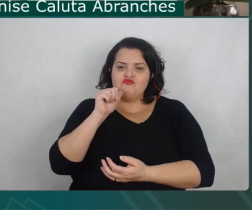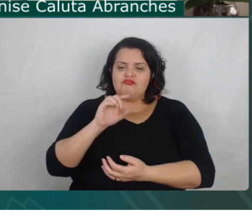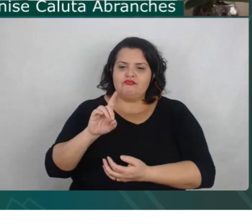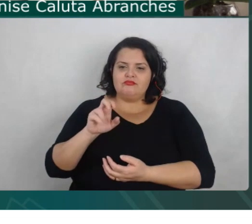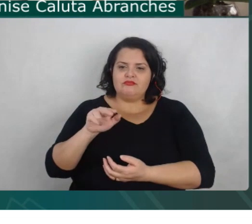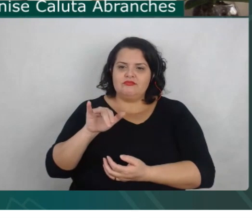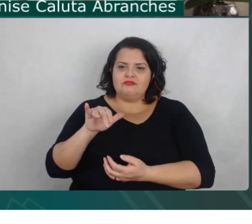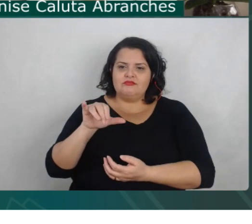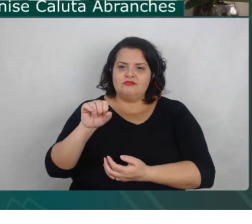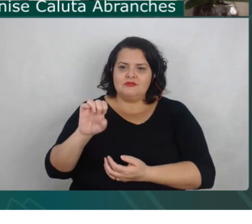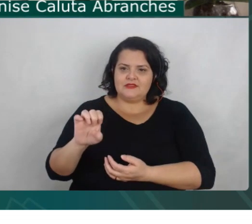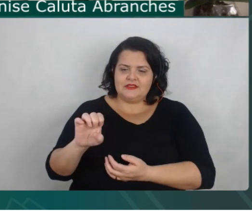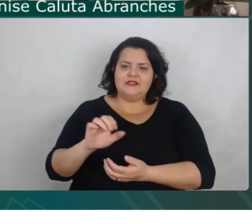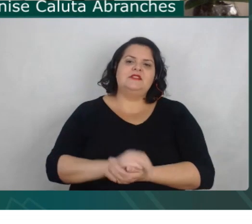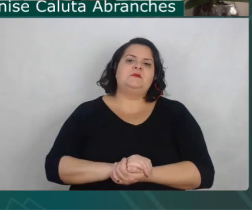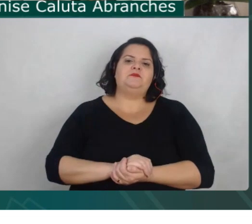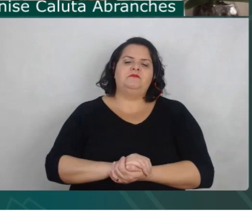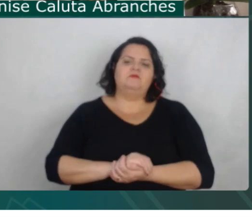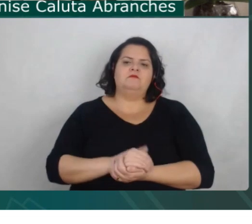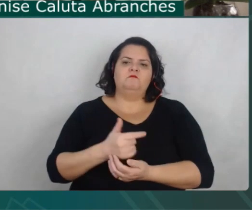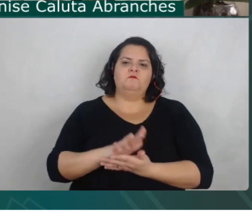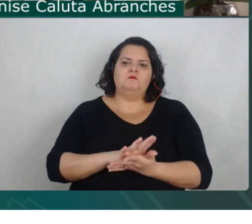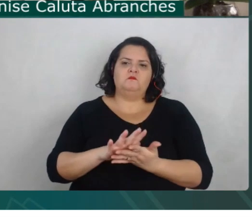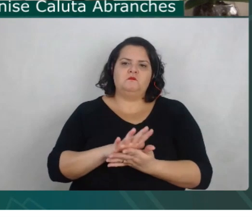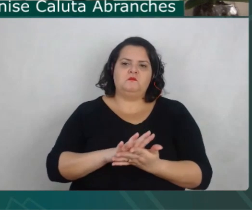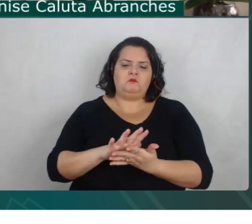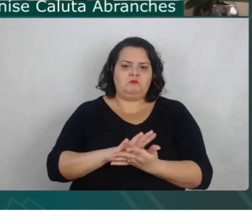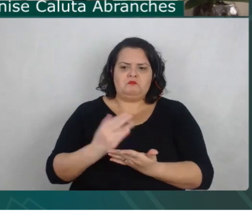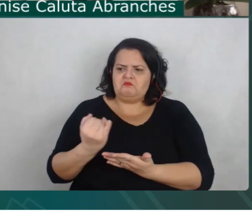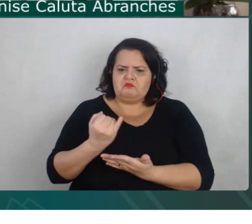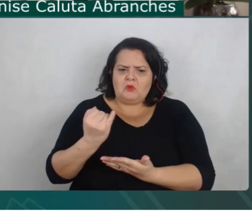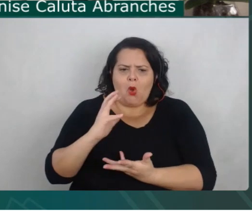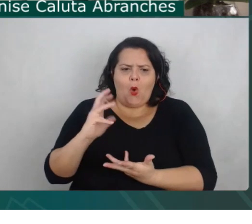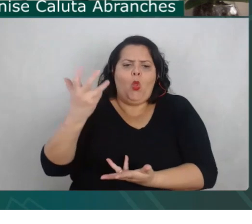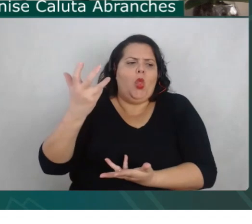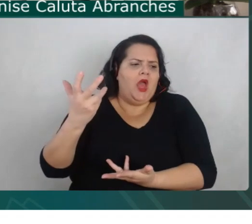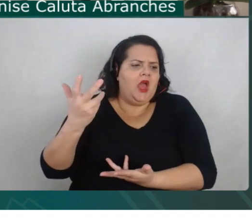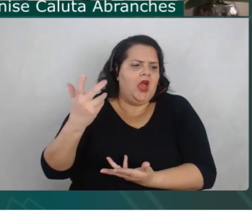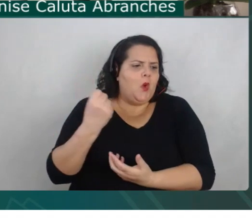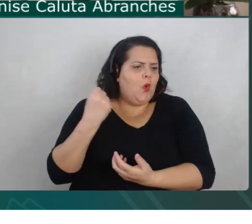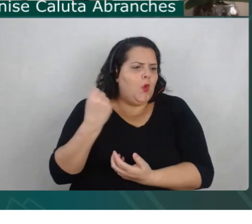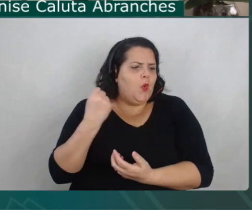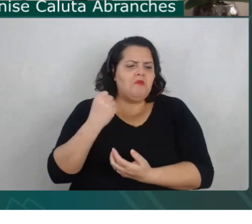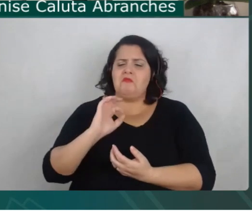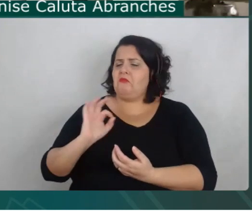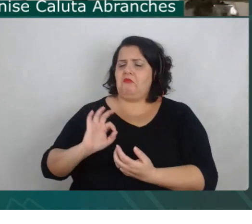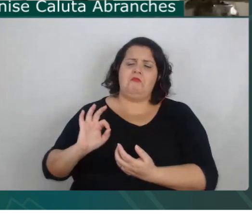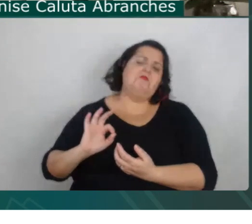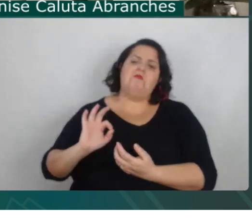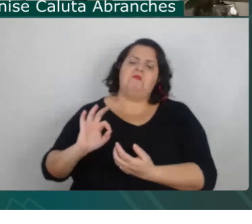de importante, é uma vacina que tem mostrado ser de segurança,